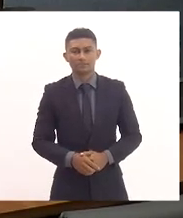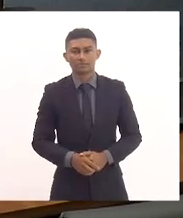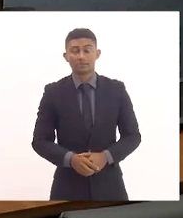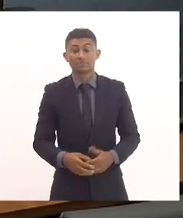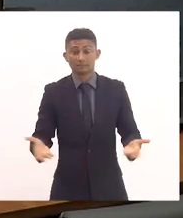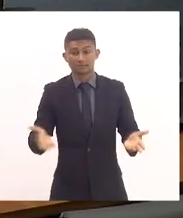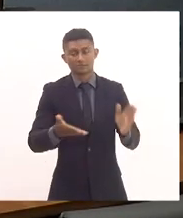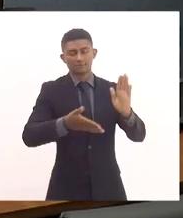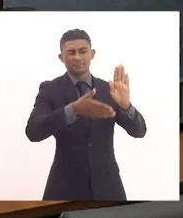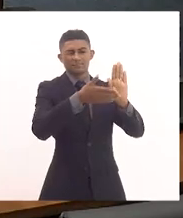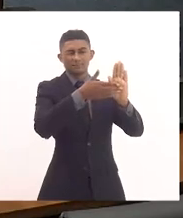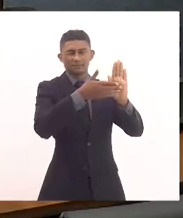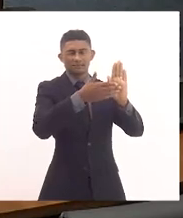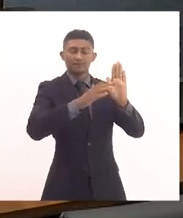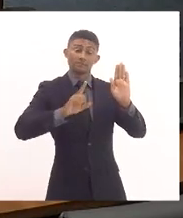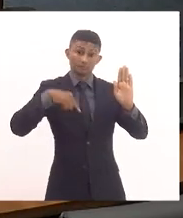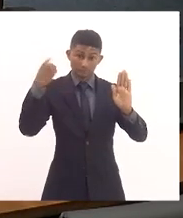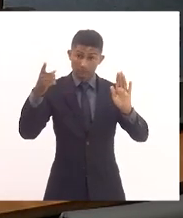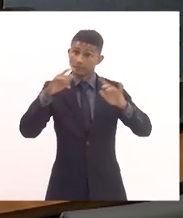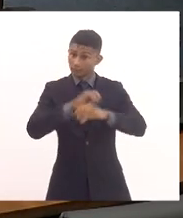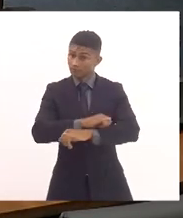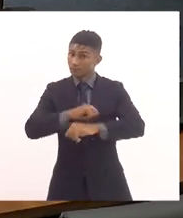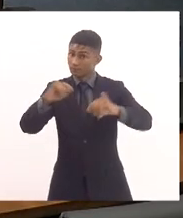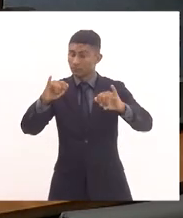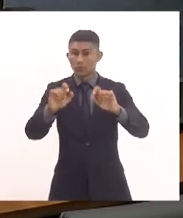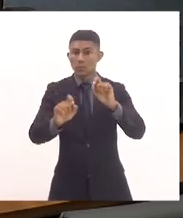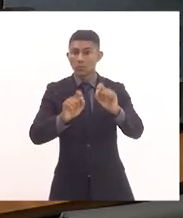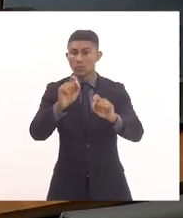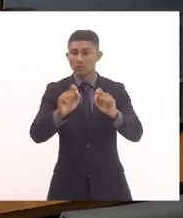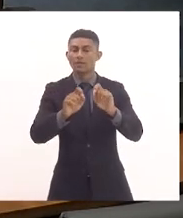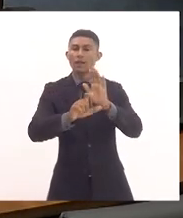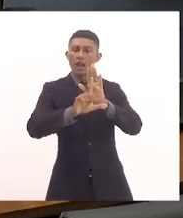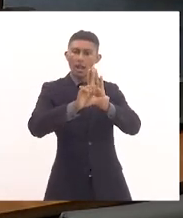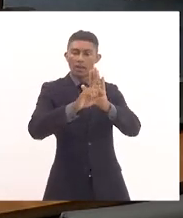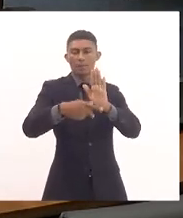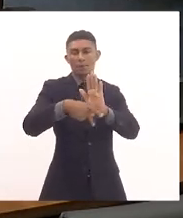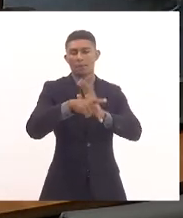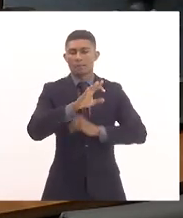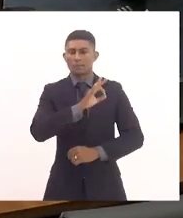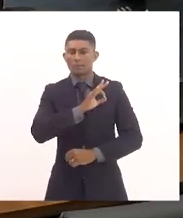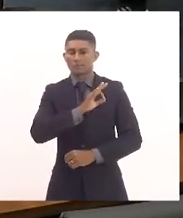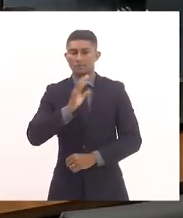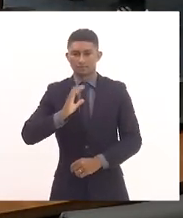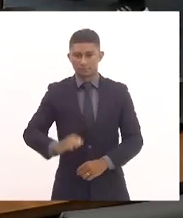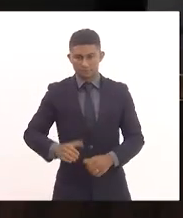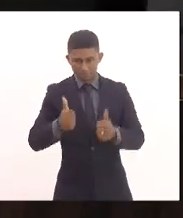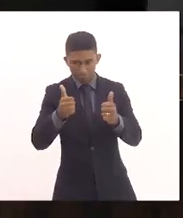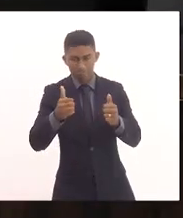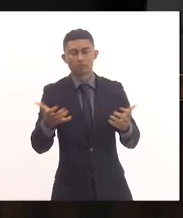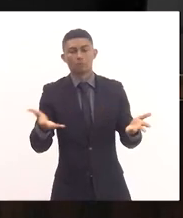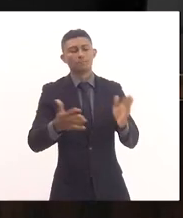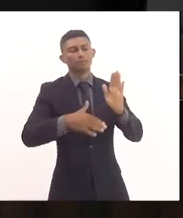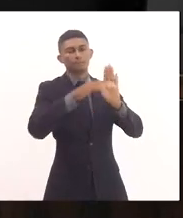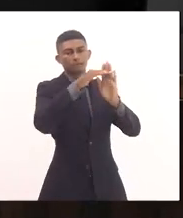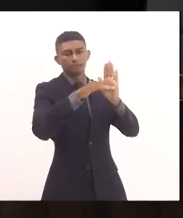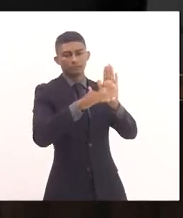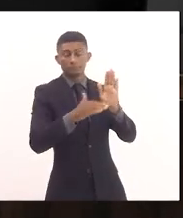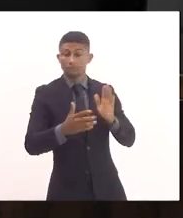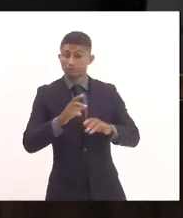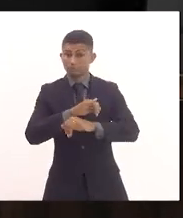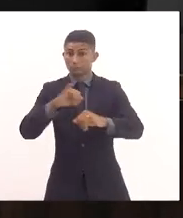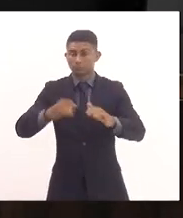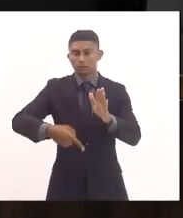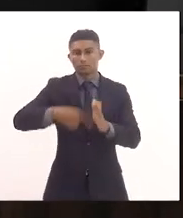Vamos à pauta. Daqui a pouco vamos anunciar a questão da Lei Orgânica da Polícia Civil. Anuncio, em regime de urgência, discussão